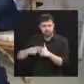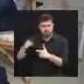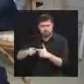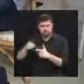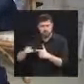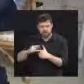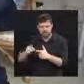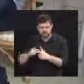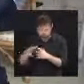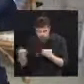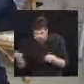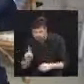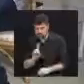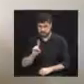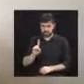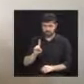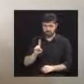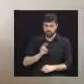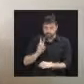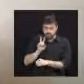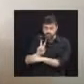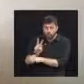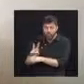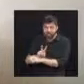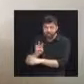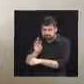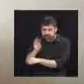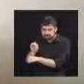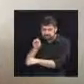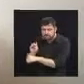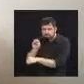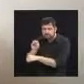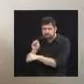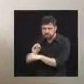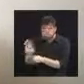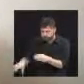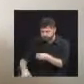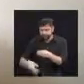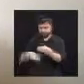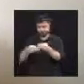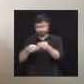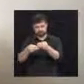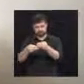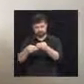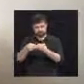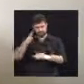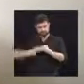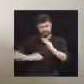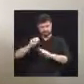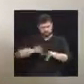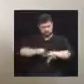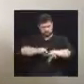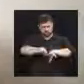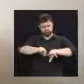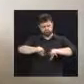Ele não trata. Na verdade, como eu falei, é um conjunto de